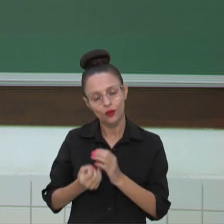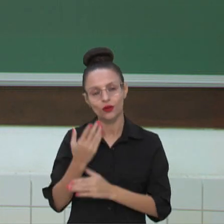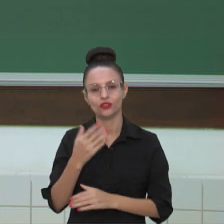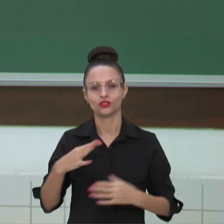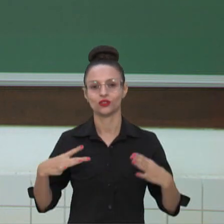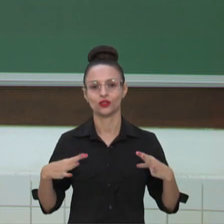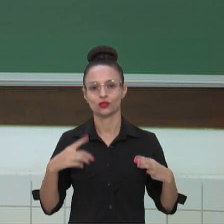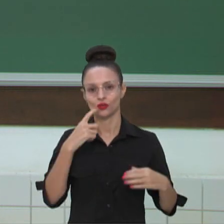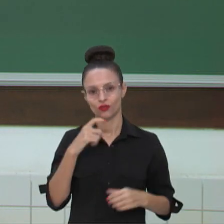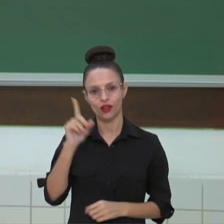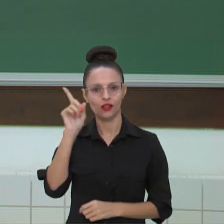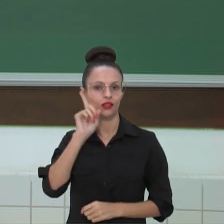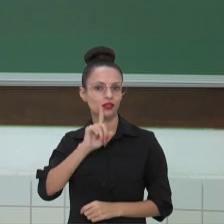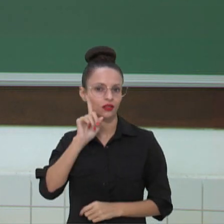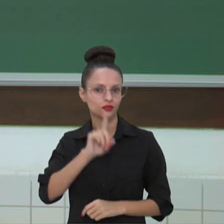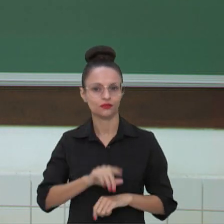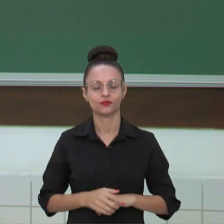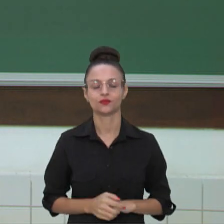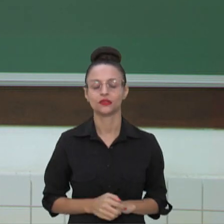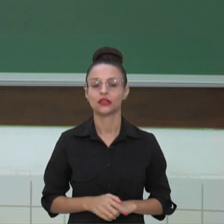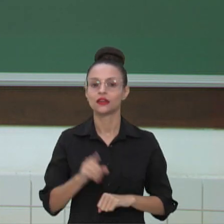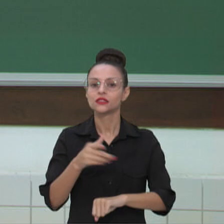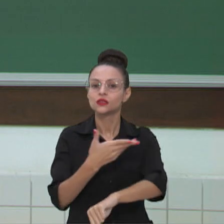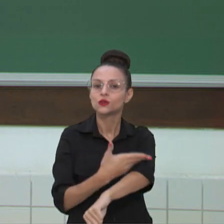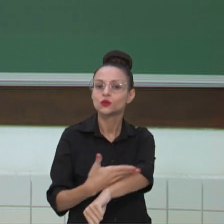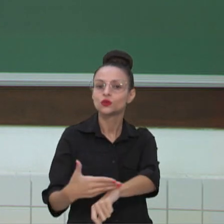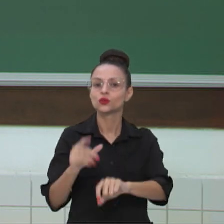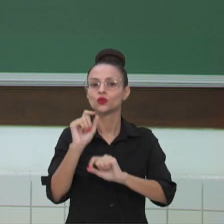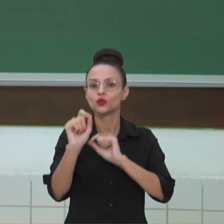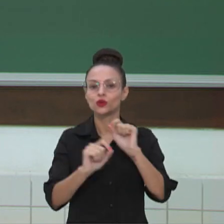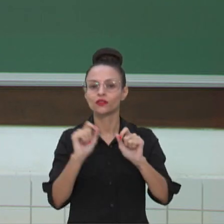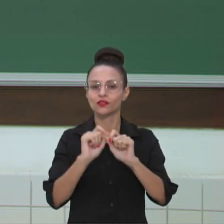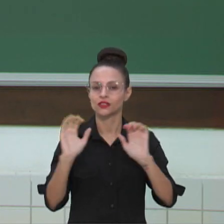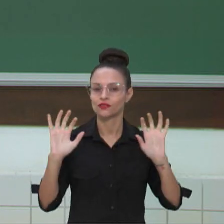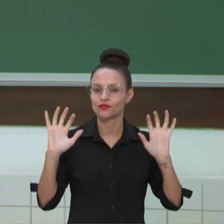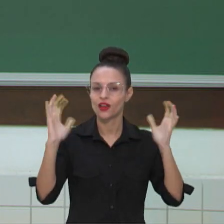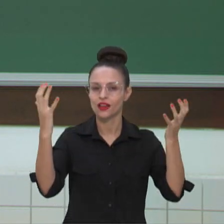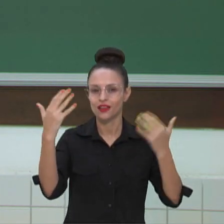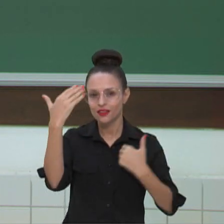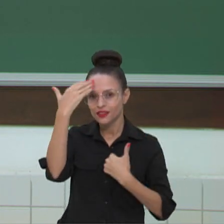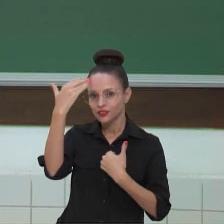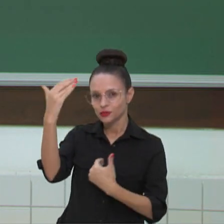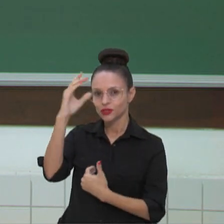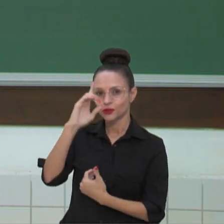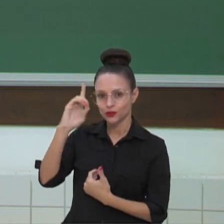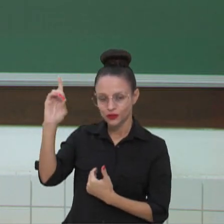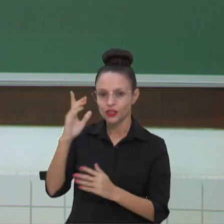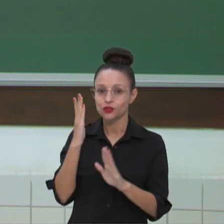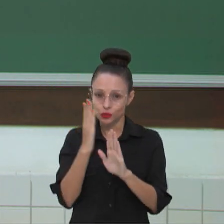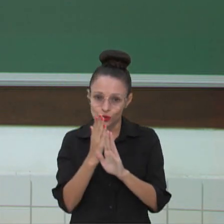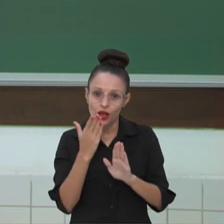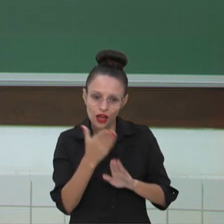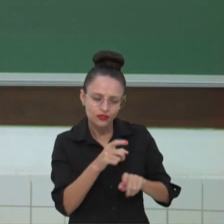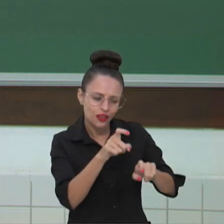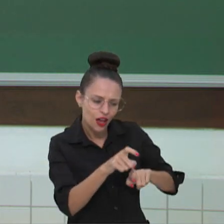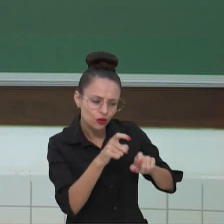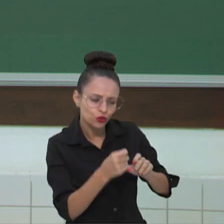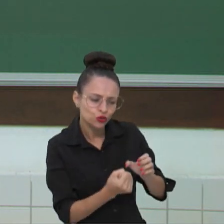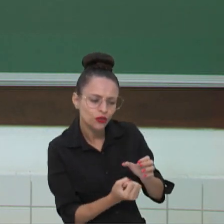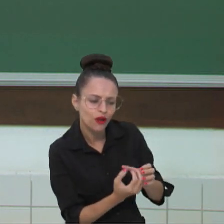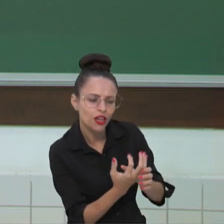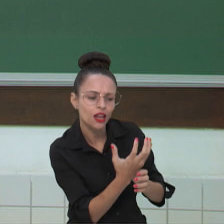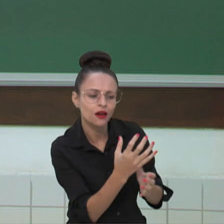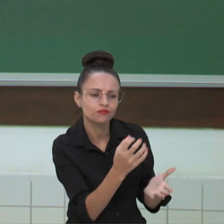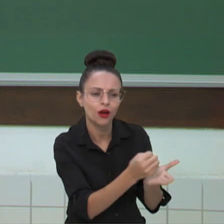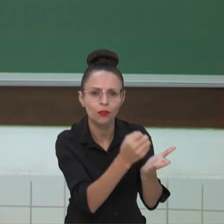Unidos. Esse costume de fazer festas para agradecer a Deus por boas colheitas não